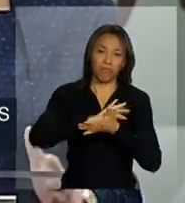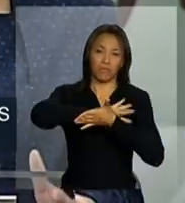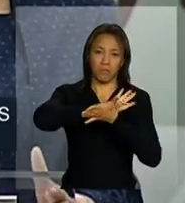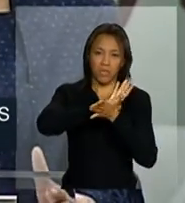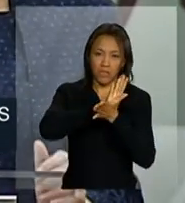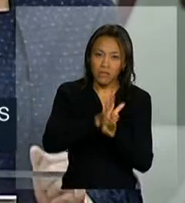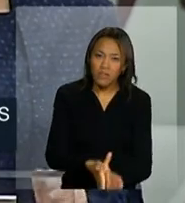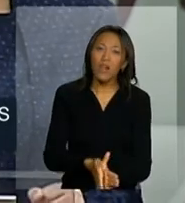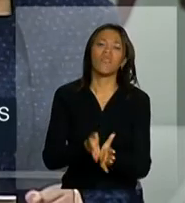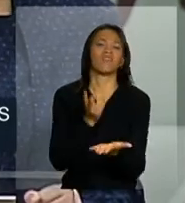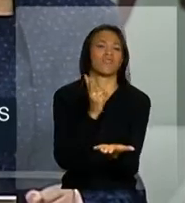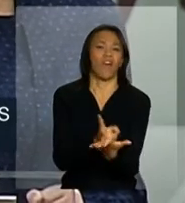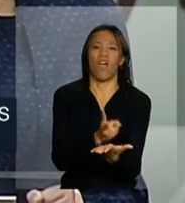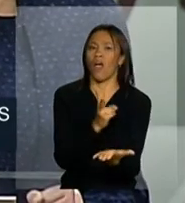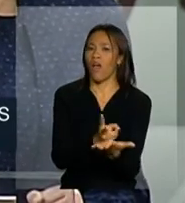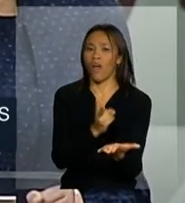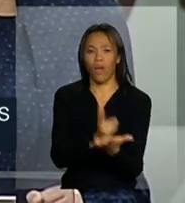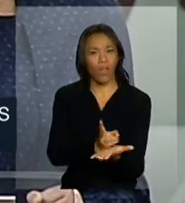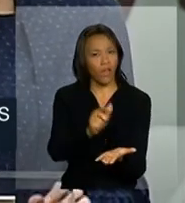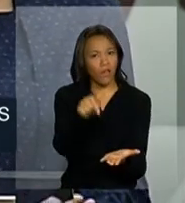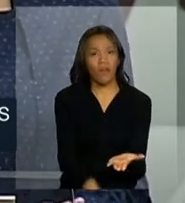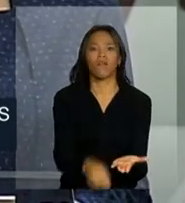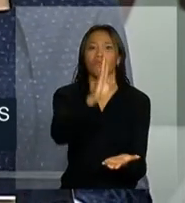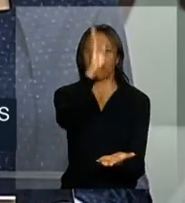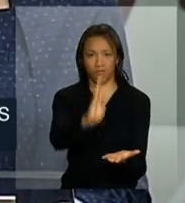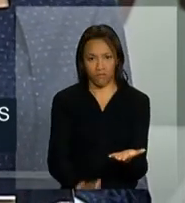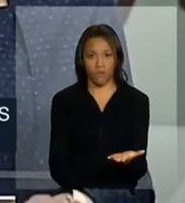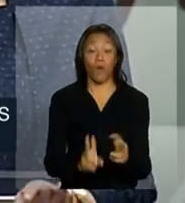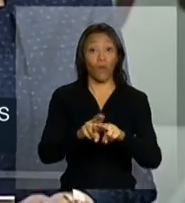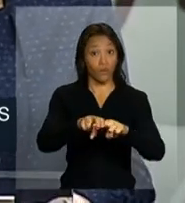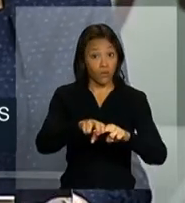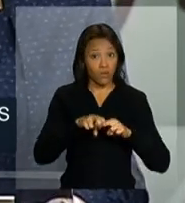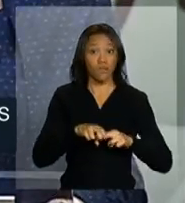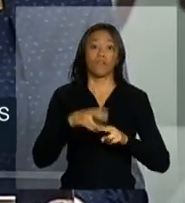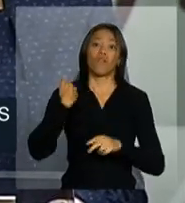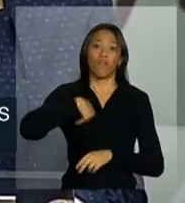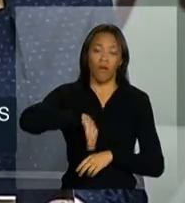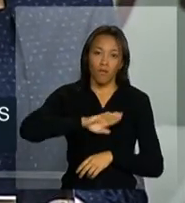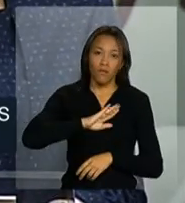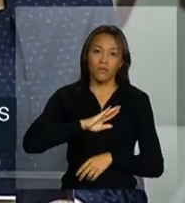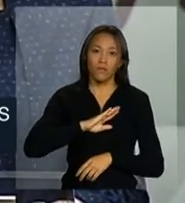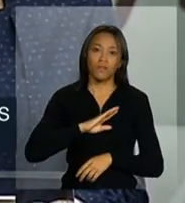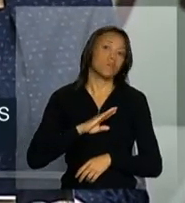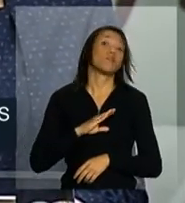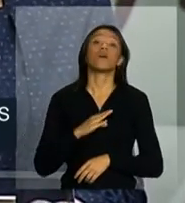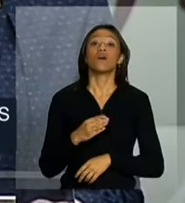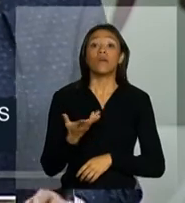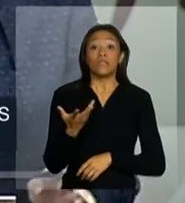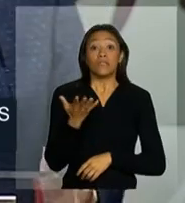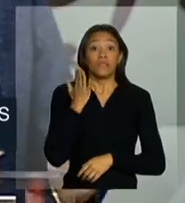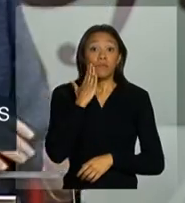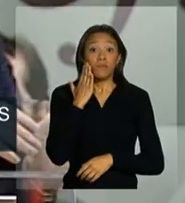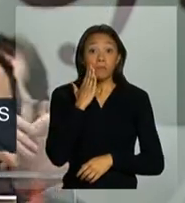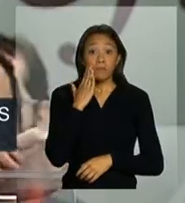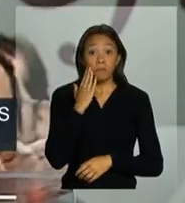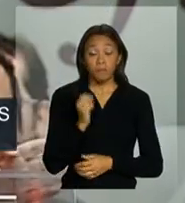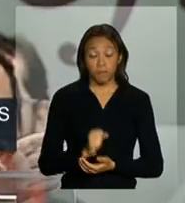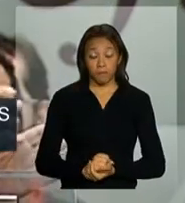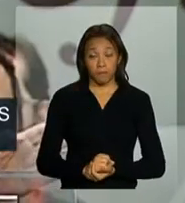discriminação e de exclusão do nosso país. Por isso, nós consideramos